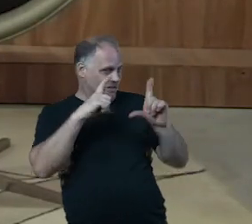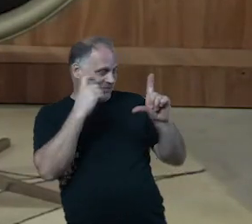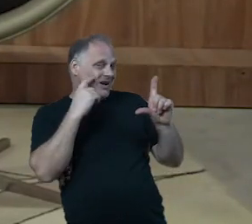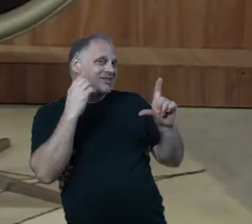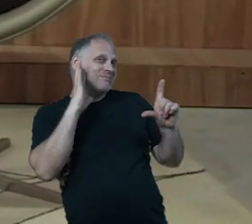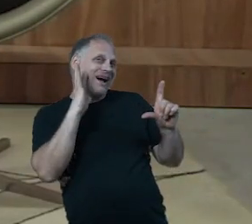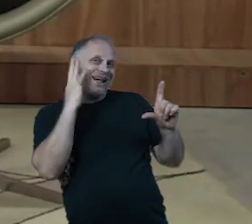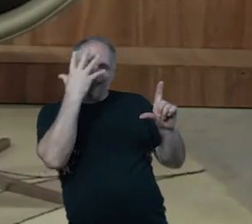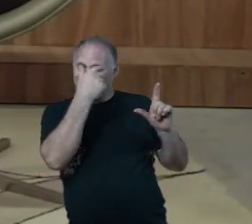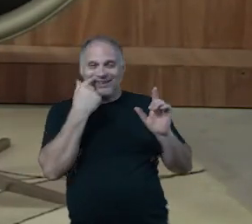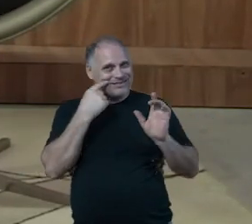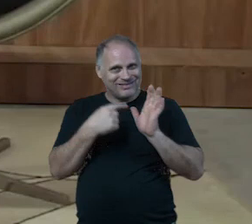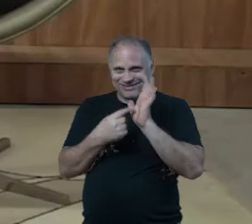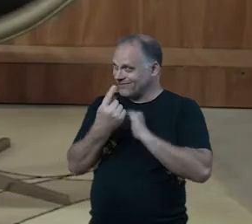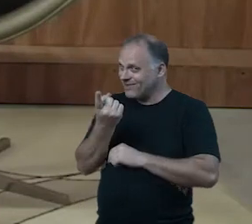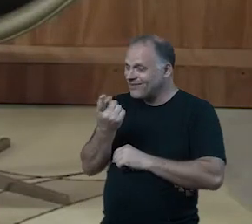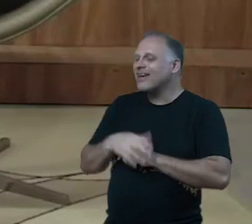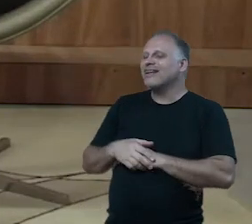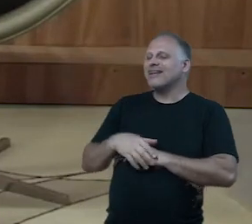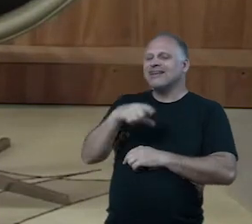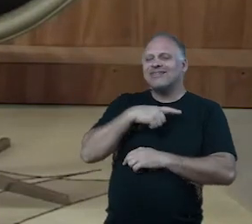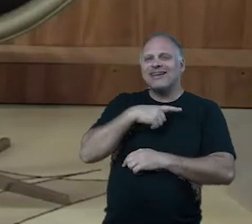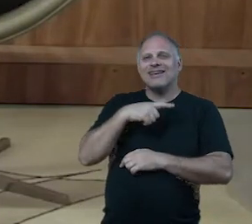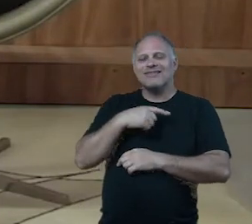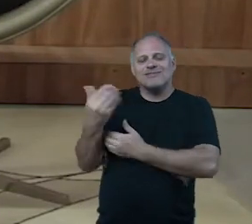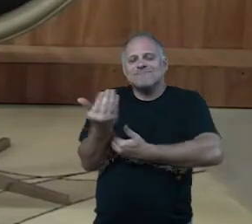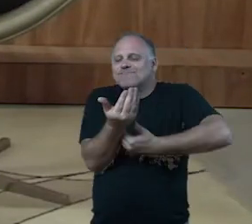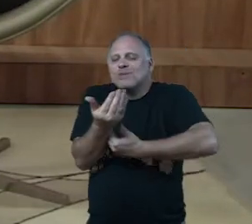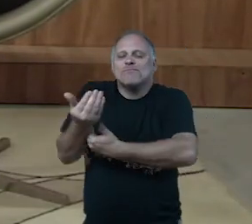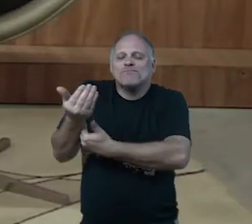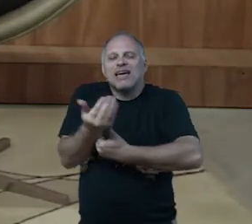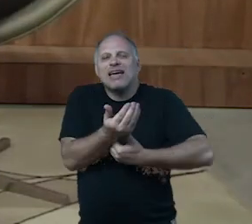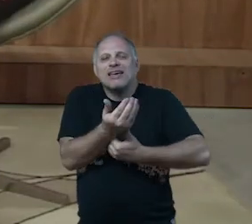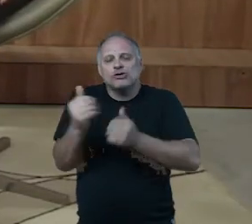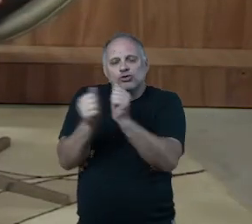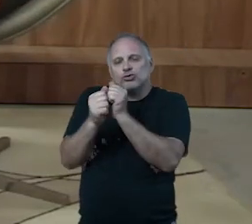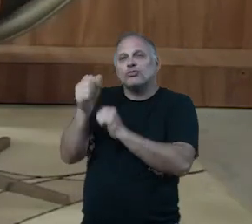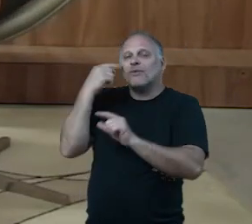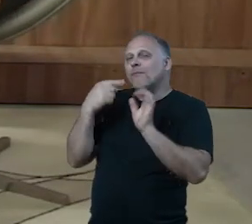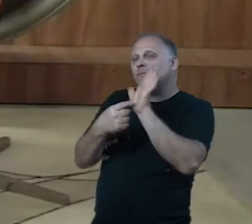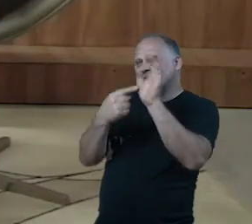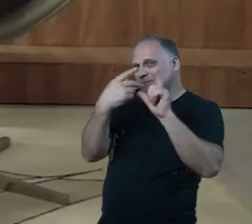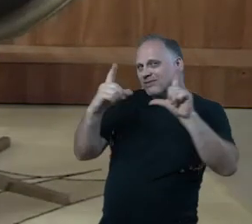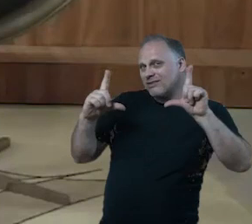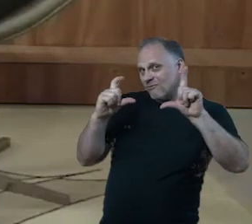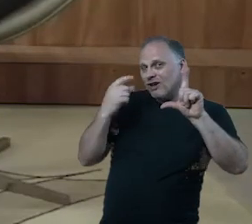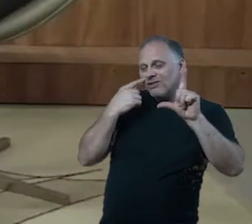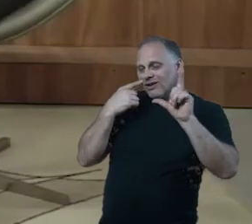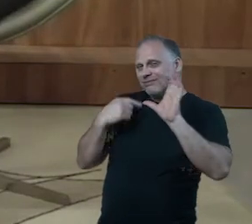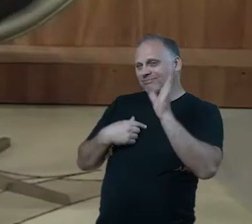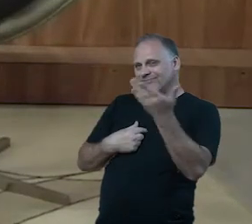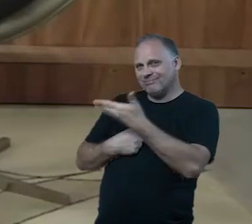fotos, parece Dani Guedes, né? Tipo, tem aqui, né, os nenês. Tem alguns que ela trouxe junto, não sei se dá pra mostrar na câmera